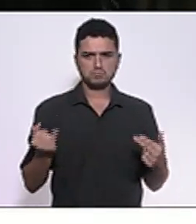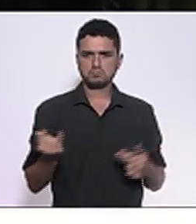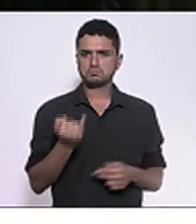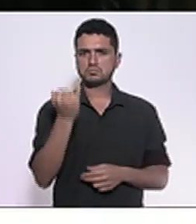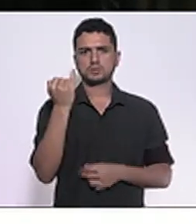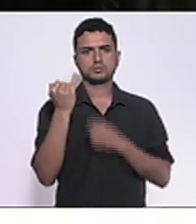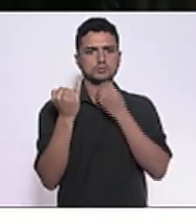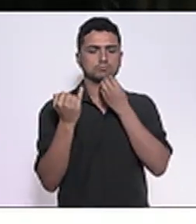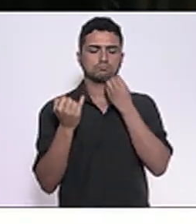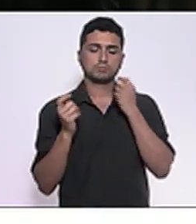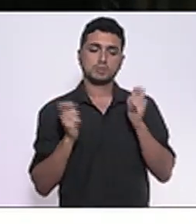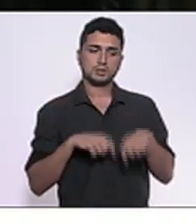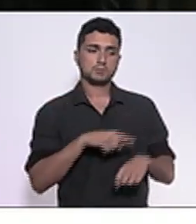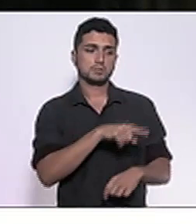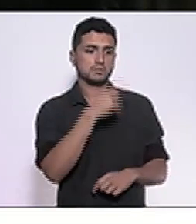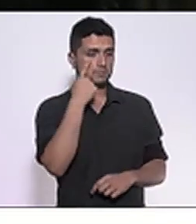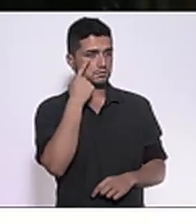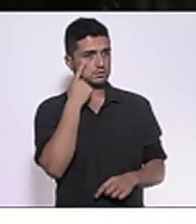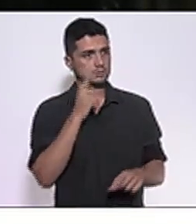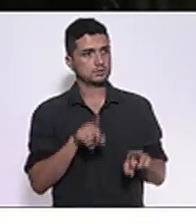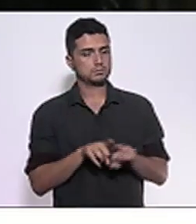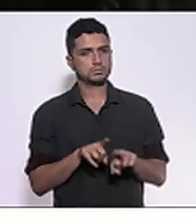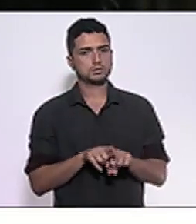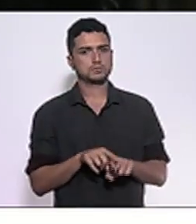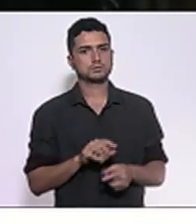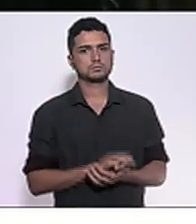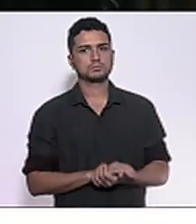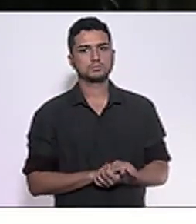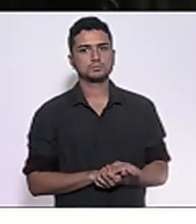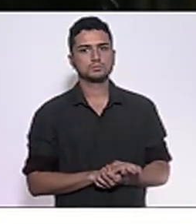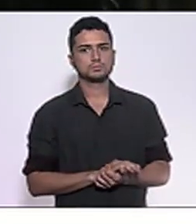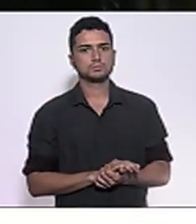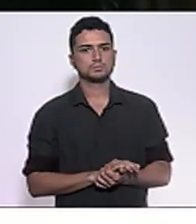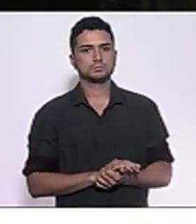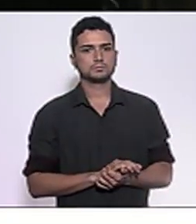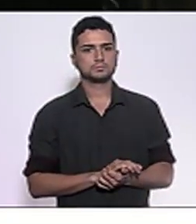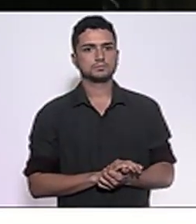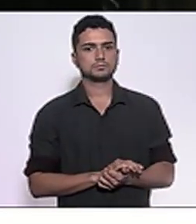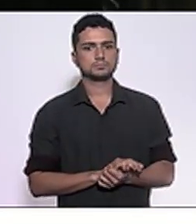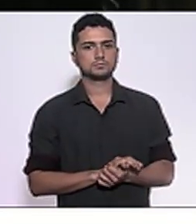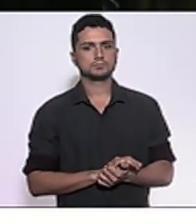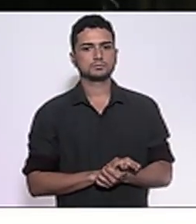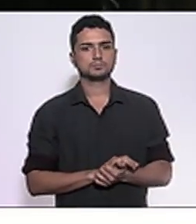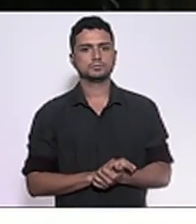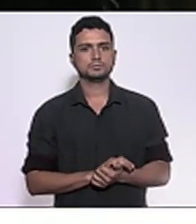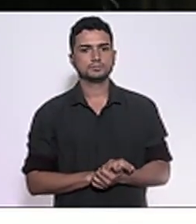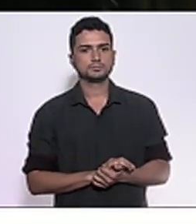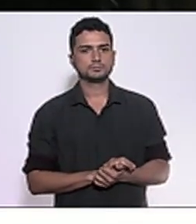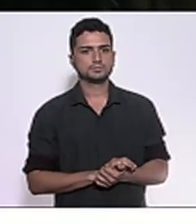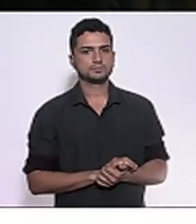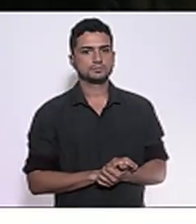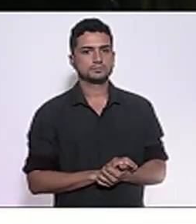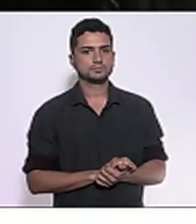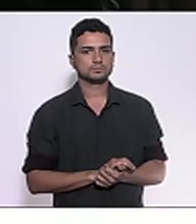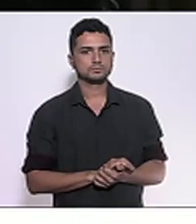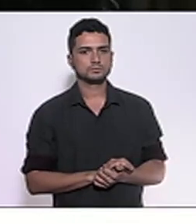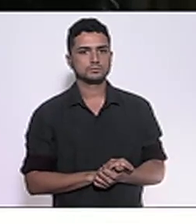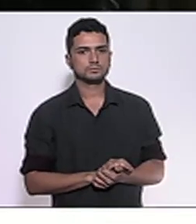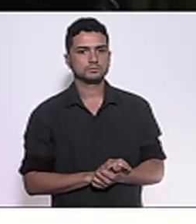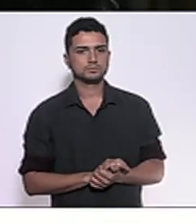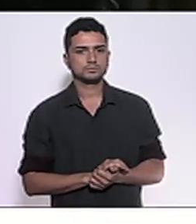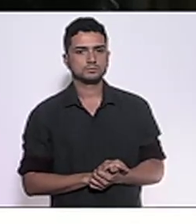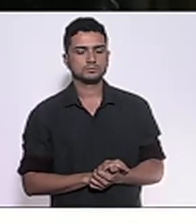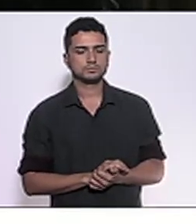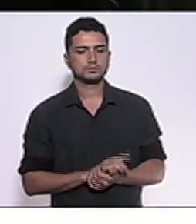qualidade, levei isso também. O senhor já deu os senhores na antepenúltima reunião. Não, deputado, nós